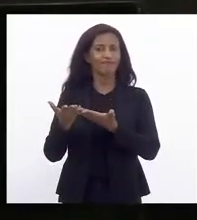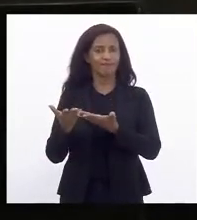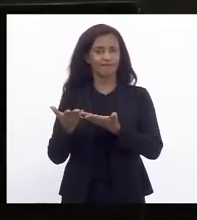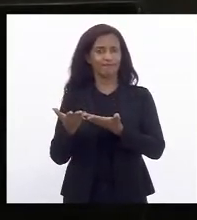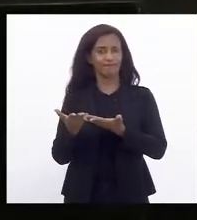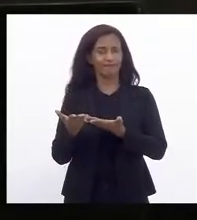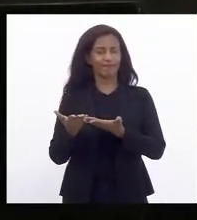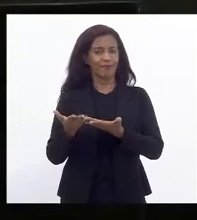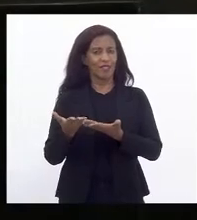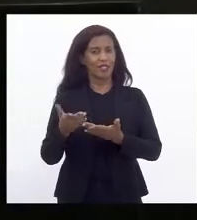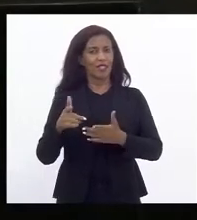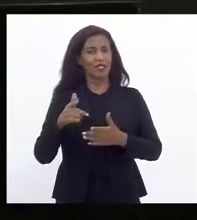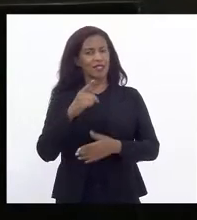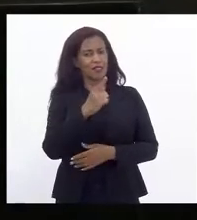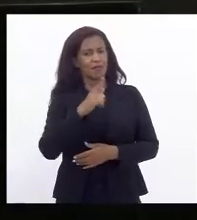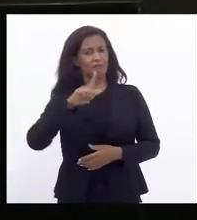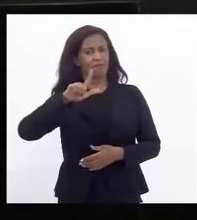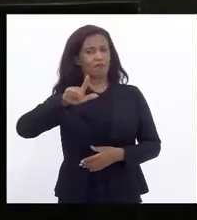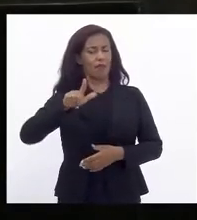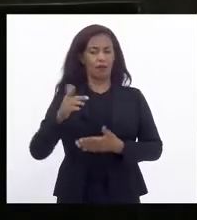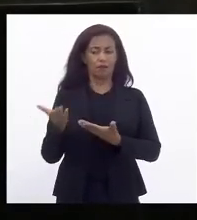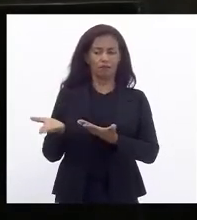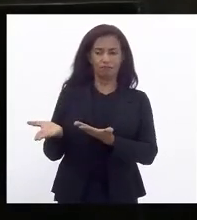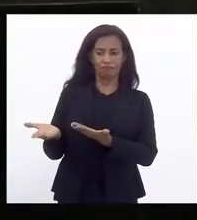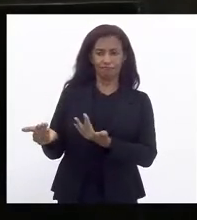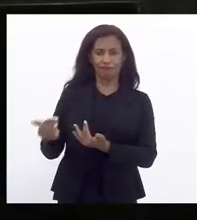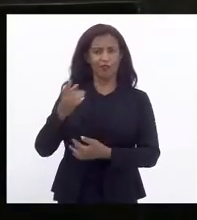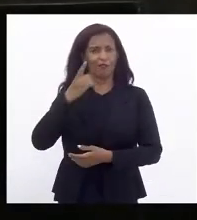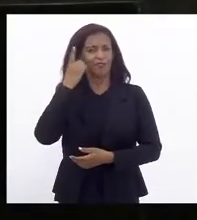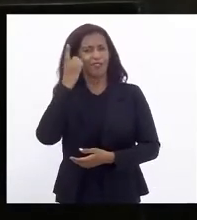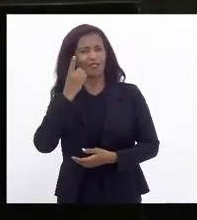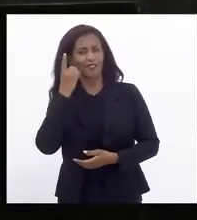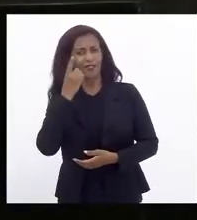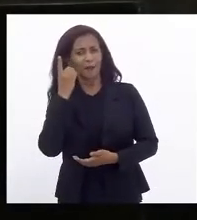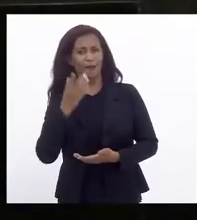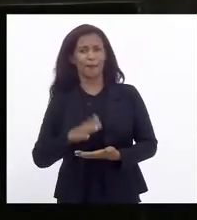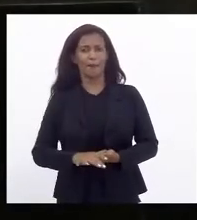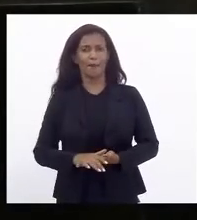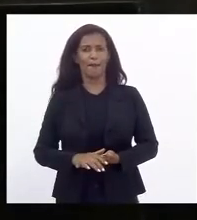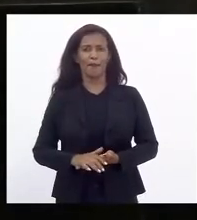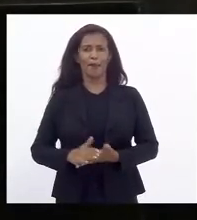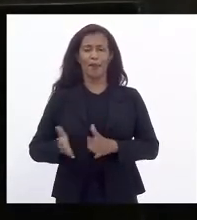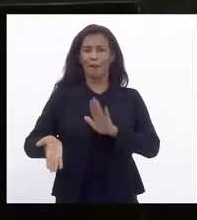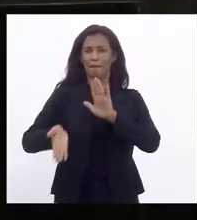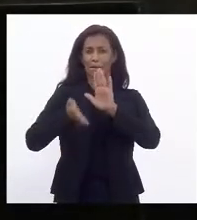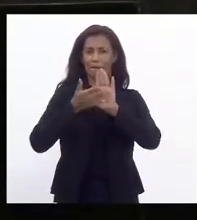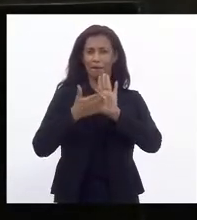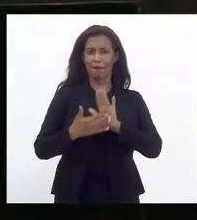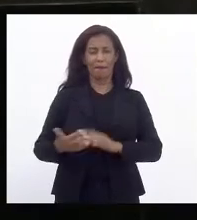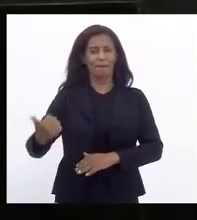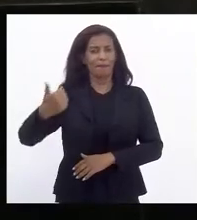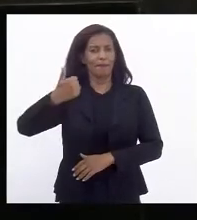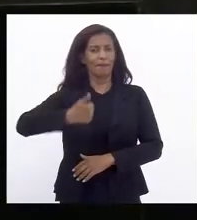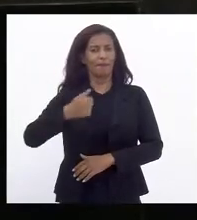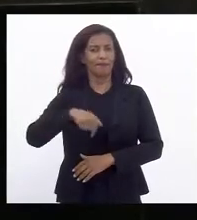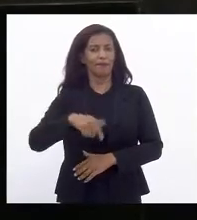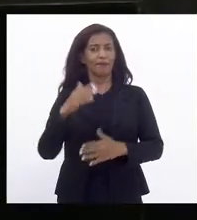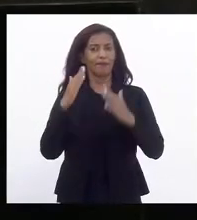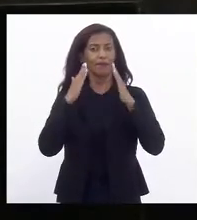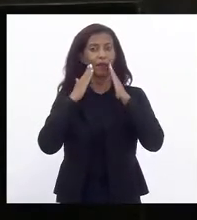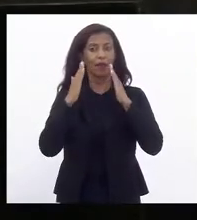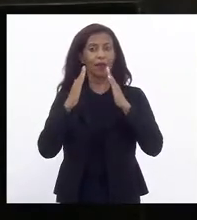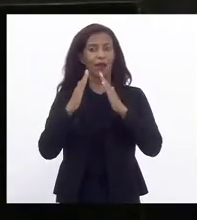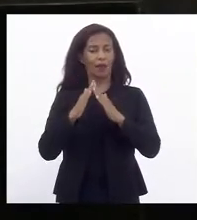essa apresentação desse PL, dessa jovem deputada, né, de primeiro mandato dentro dessa casa, porque não é